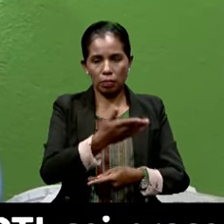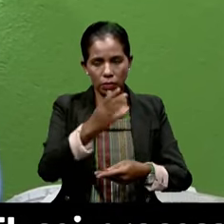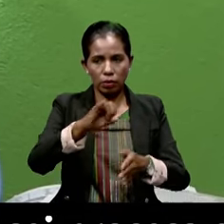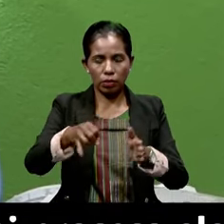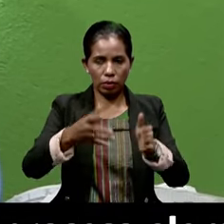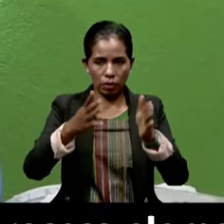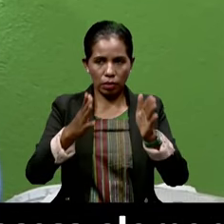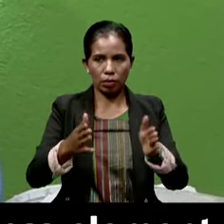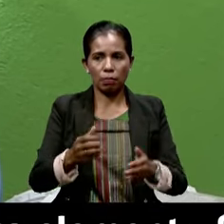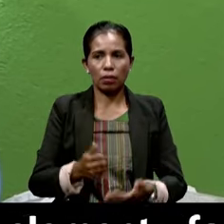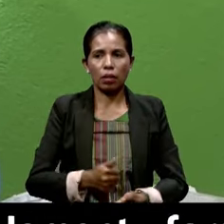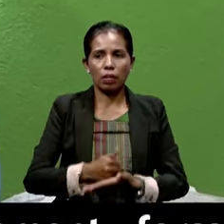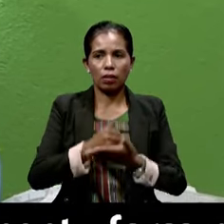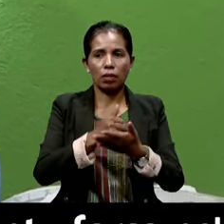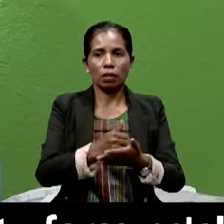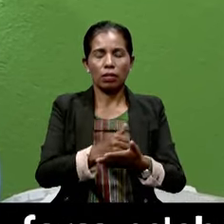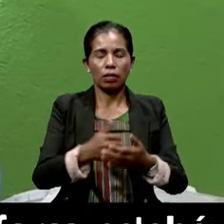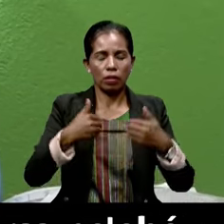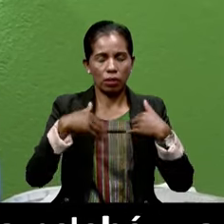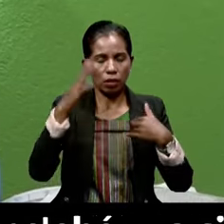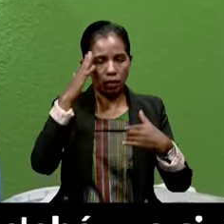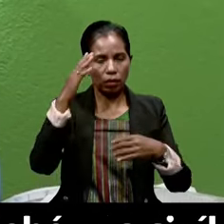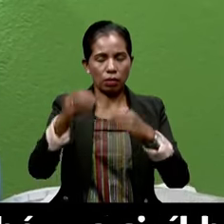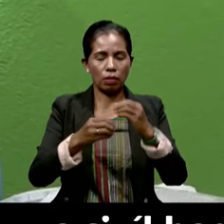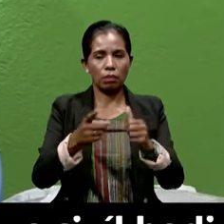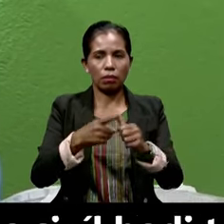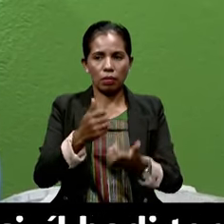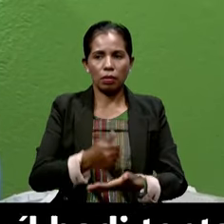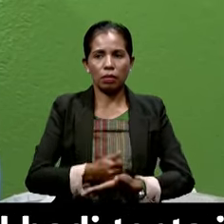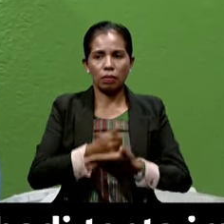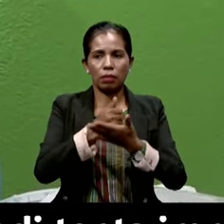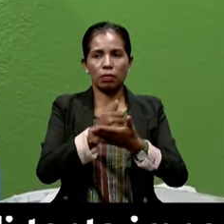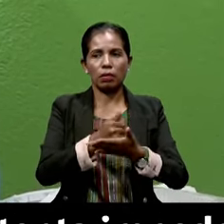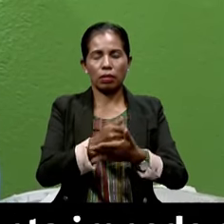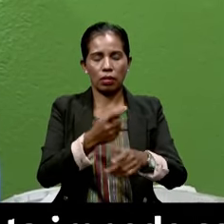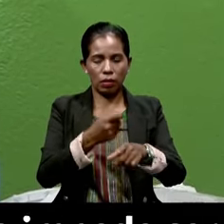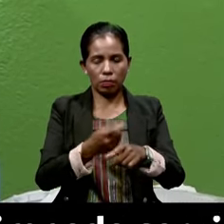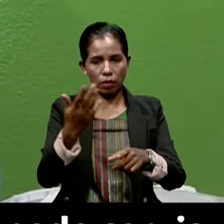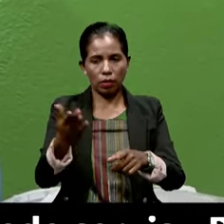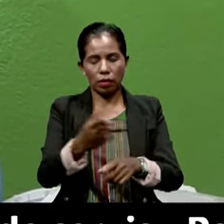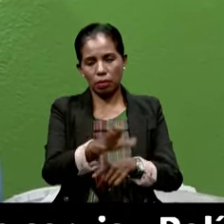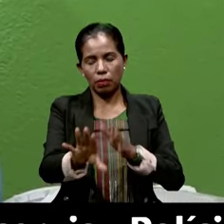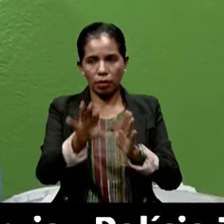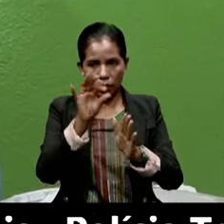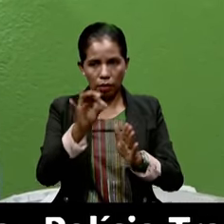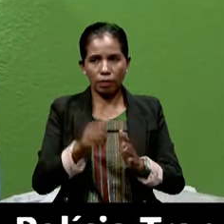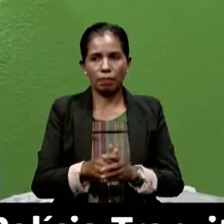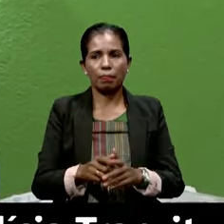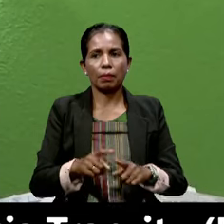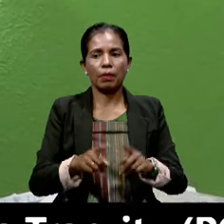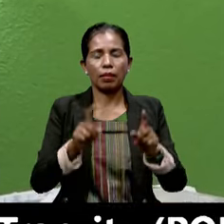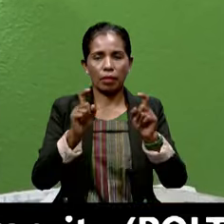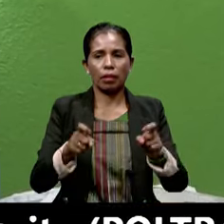siamo belle azzurre io ho un conoscimento con la primo soccorso ne belle azzurre in momento ne caras carichi mi hetan ma